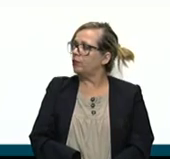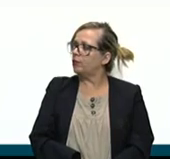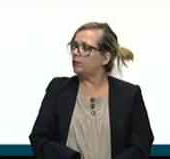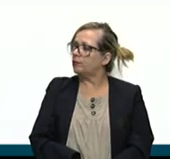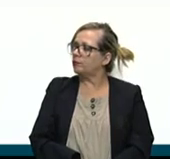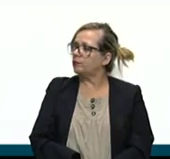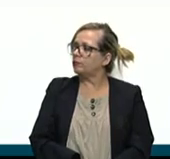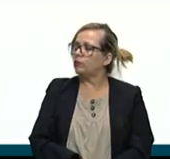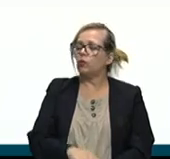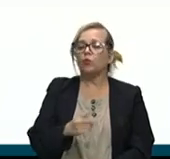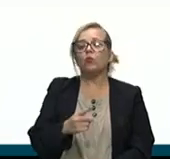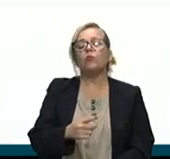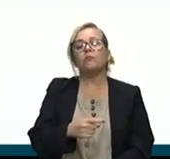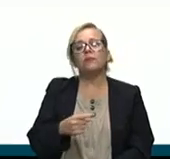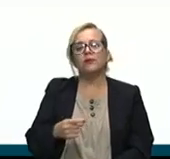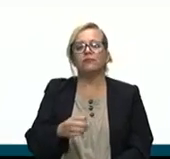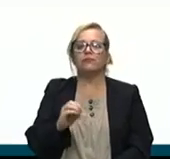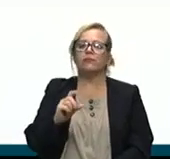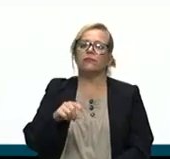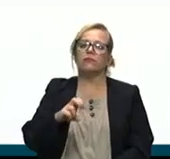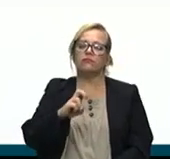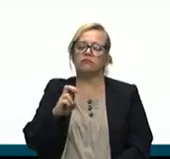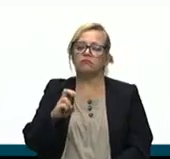1 menos 0,5,